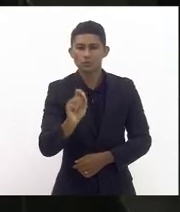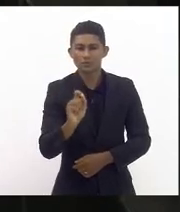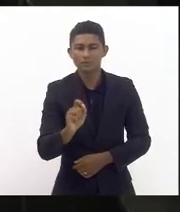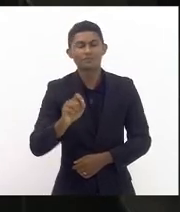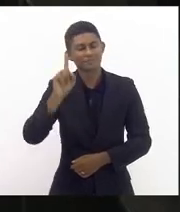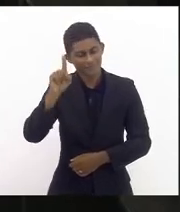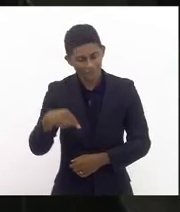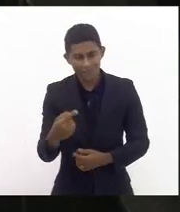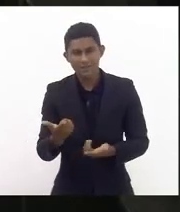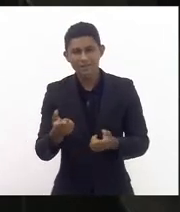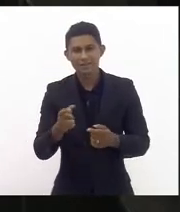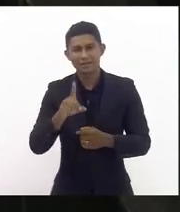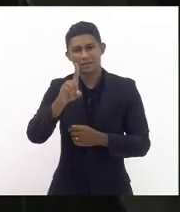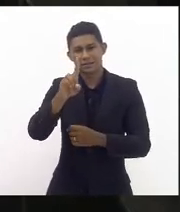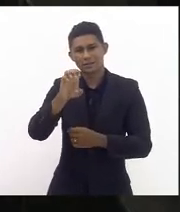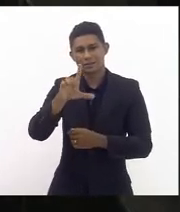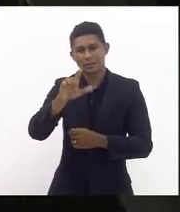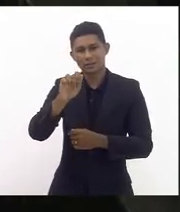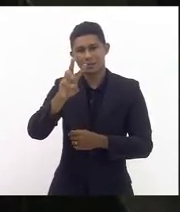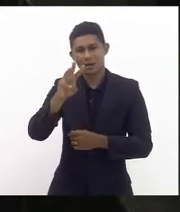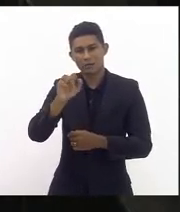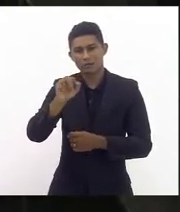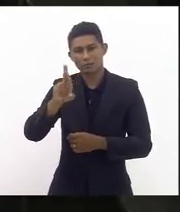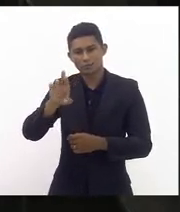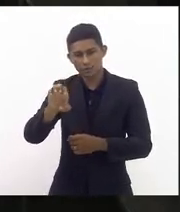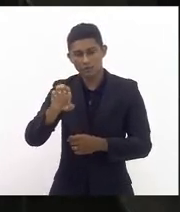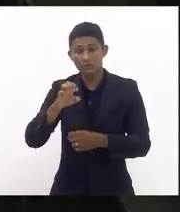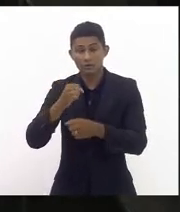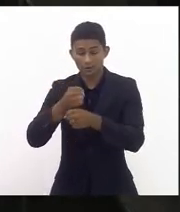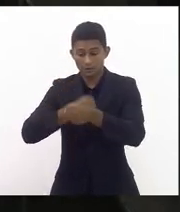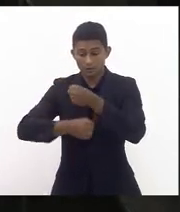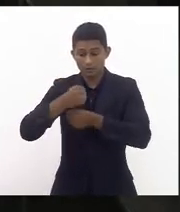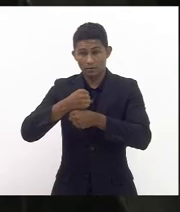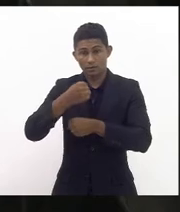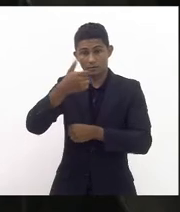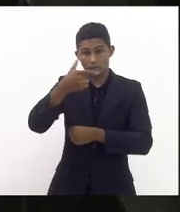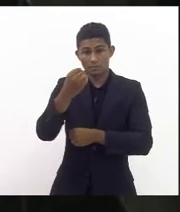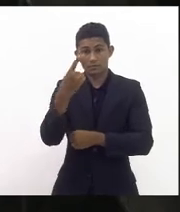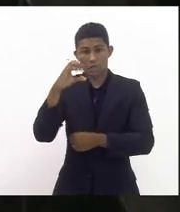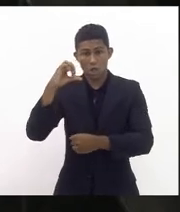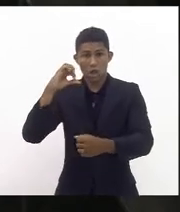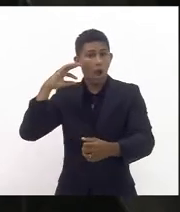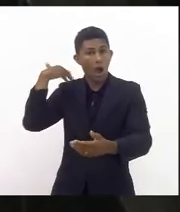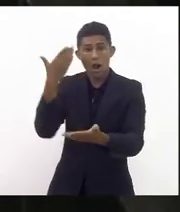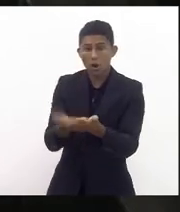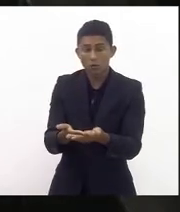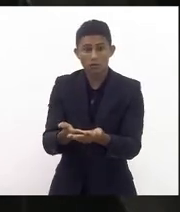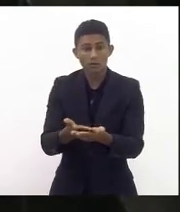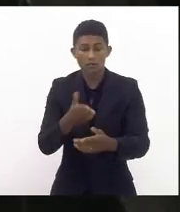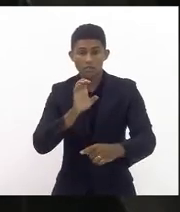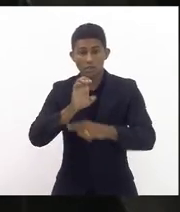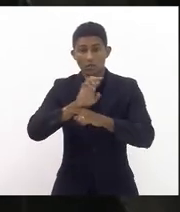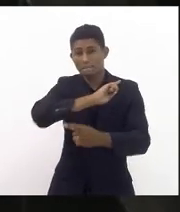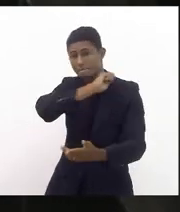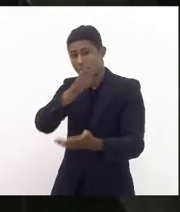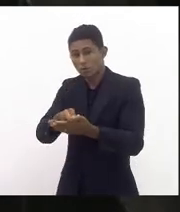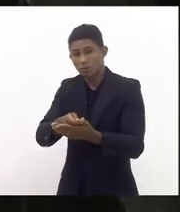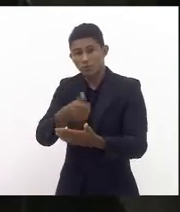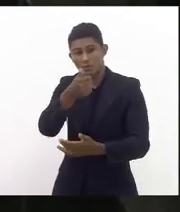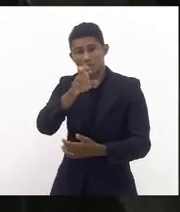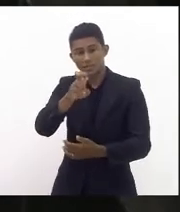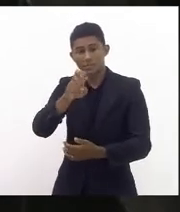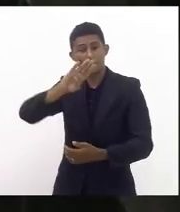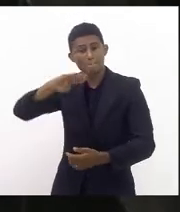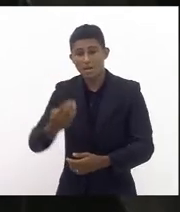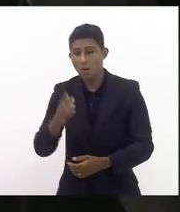chamada Operação Delaware, que desde 2019 até hoje, o Estado já pagou mais de 15 bilhões de reais, só de 19 para cá. O